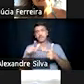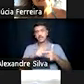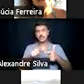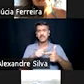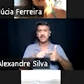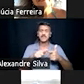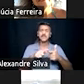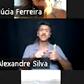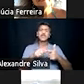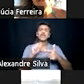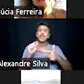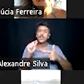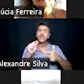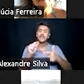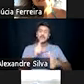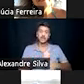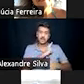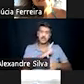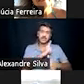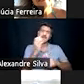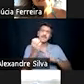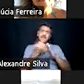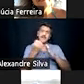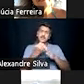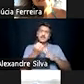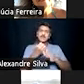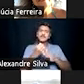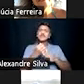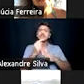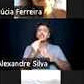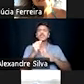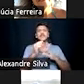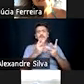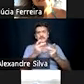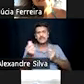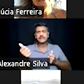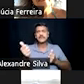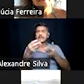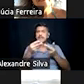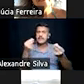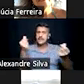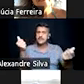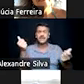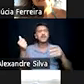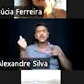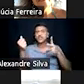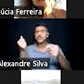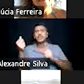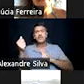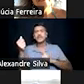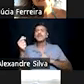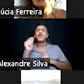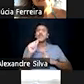claramente de que as gerências das empresas passaram a triturar tudo que possa ter qualquer tipo de